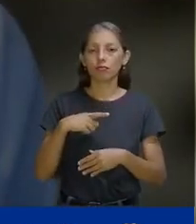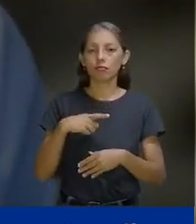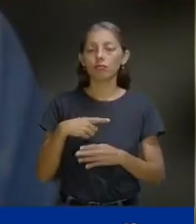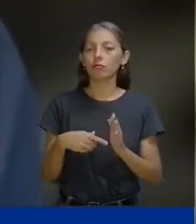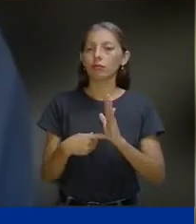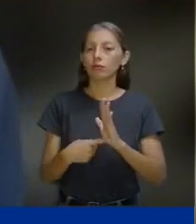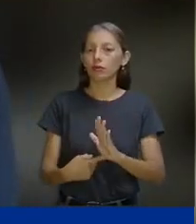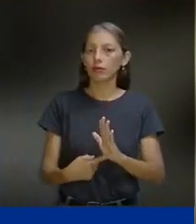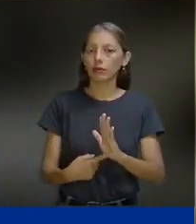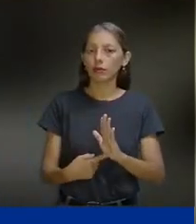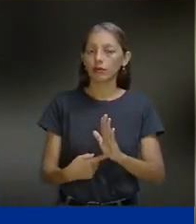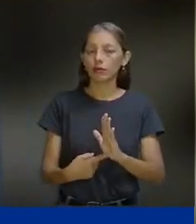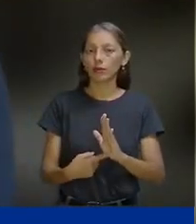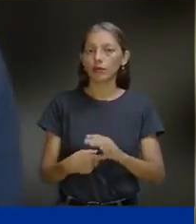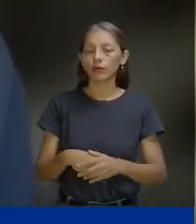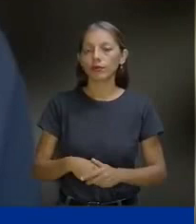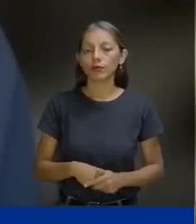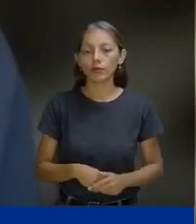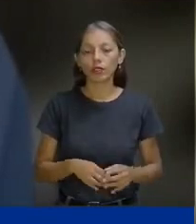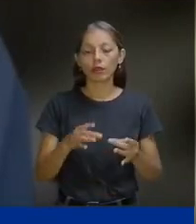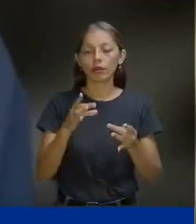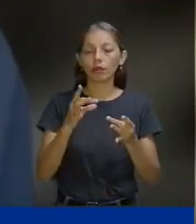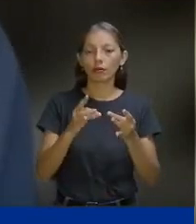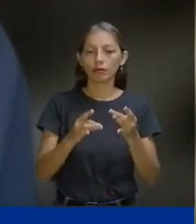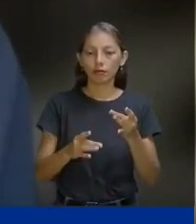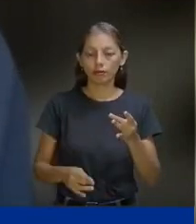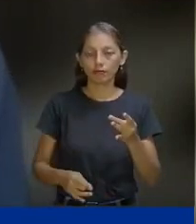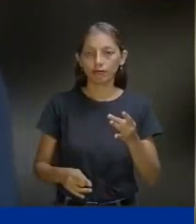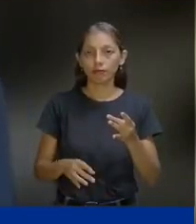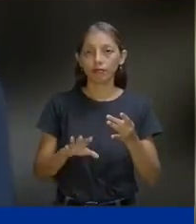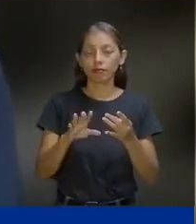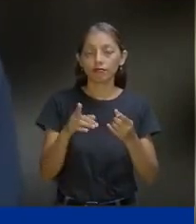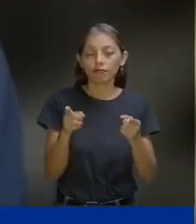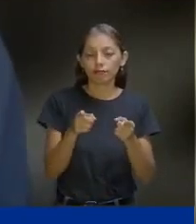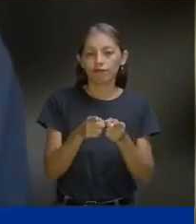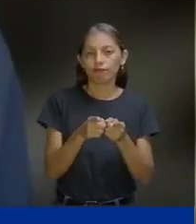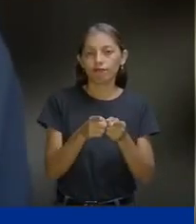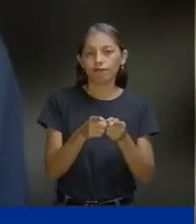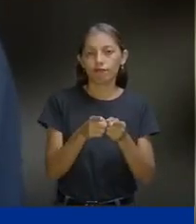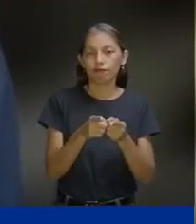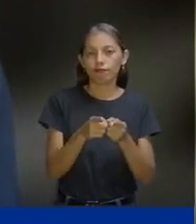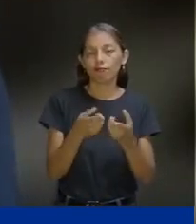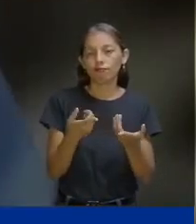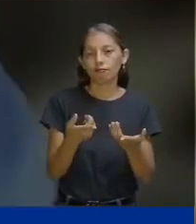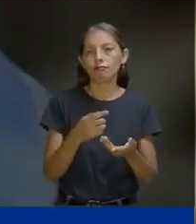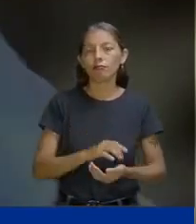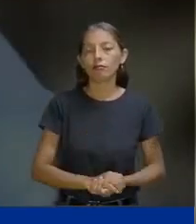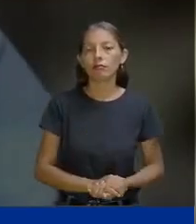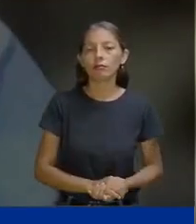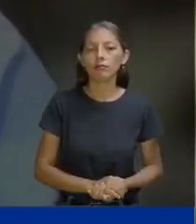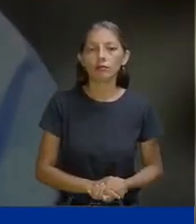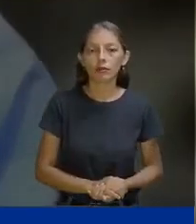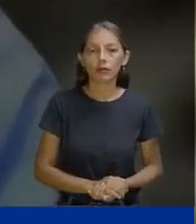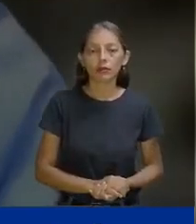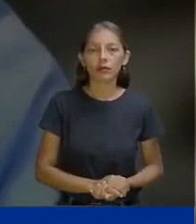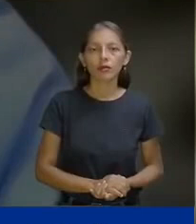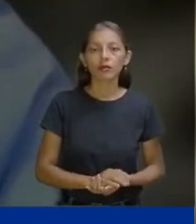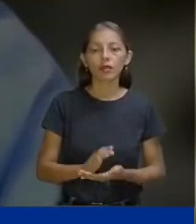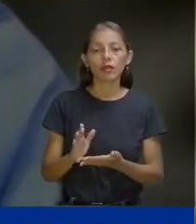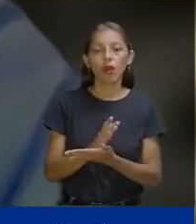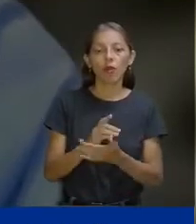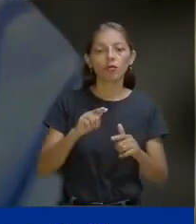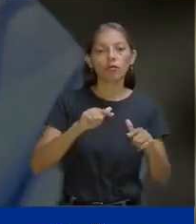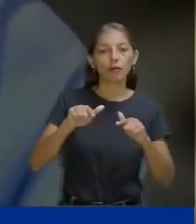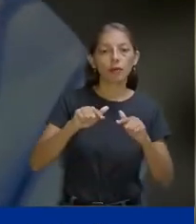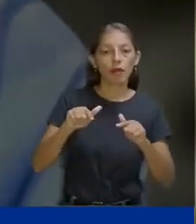sim a indicação pormenorizada das causas ou situações para quais esses profissionais eles foram contratados.